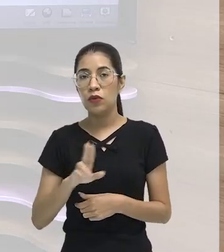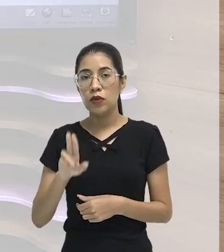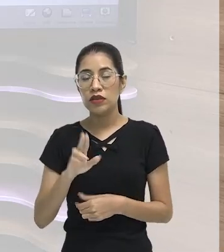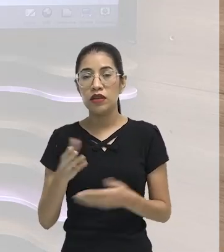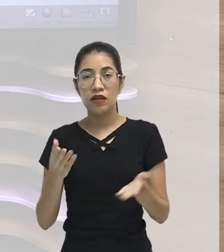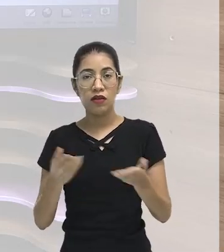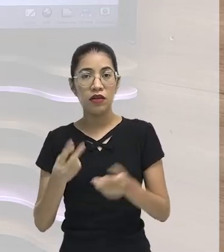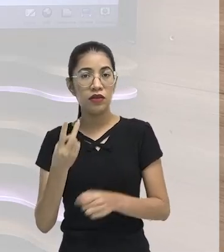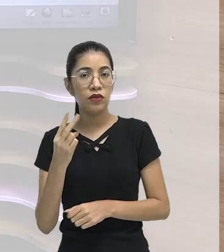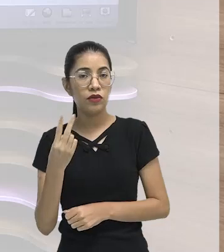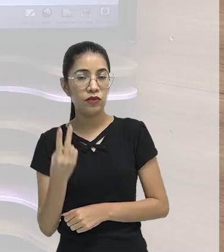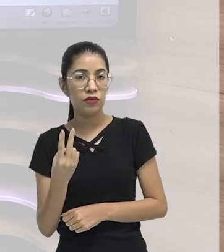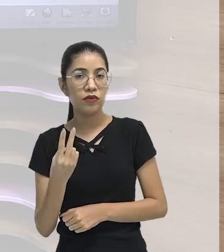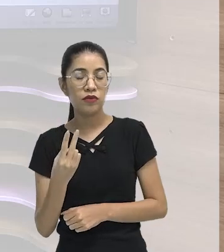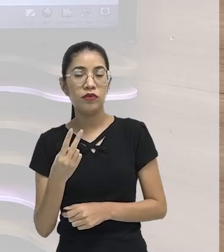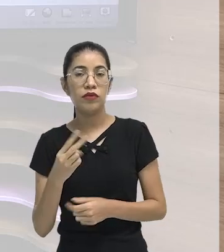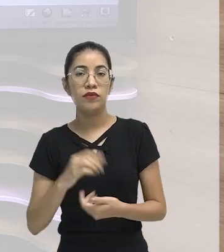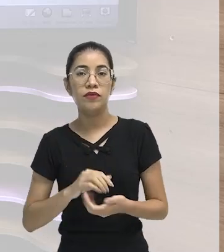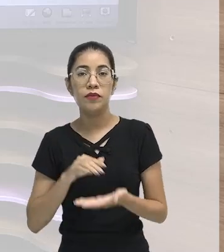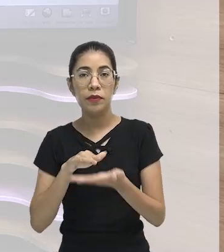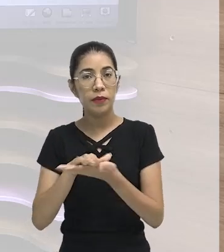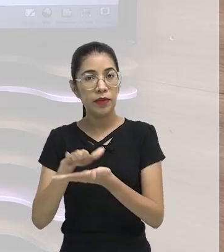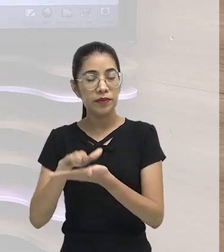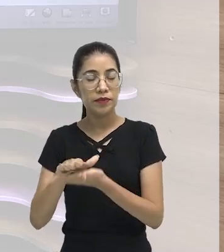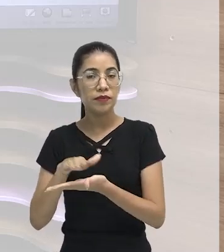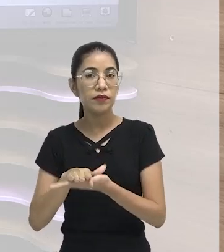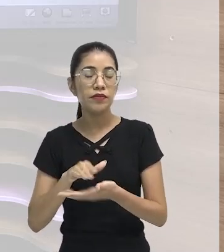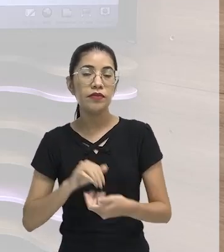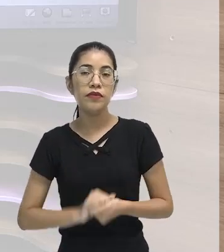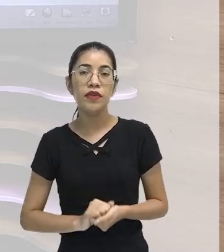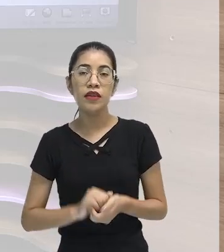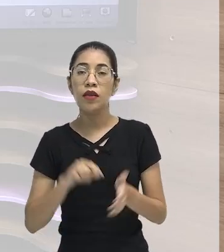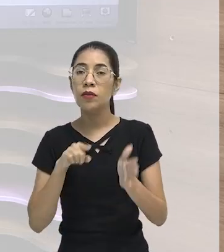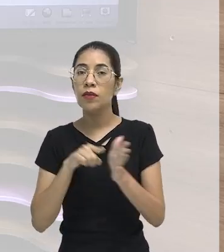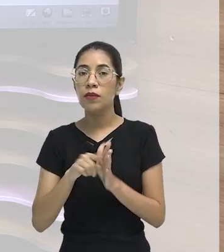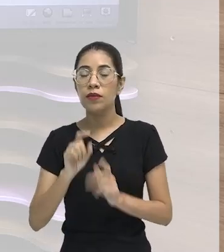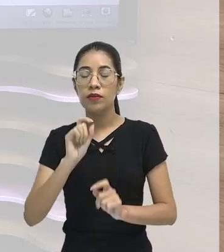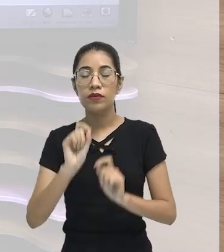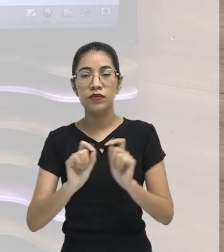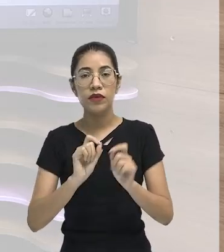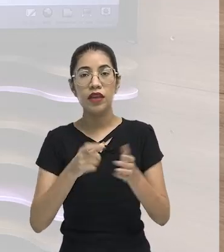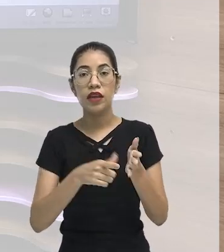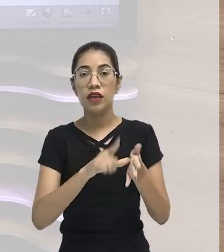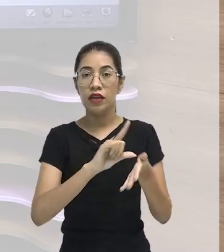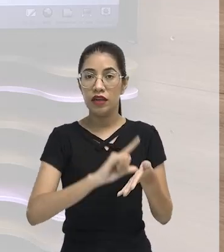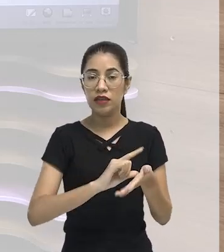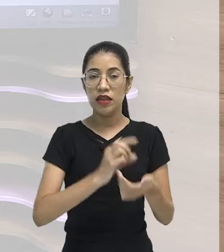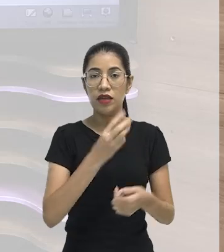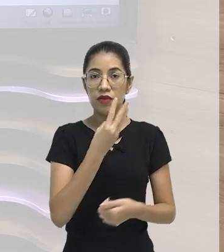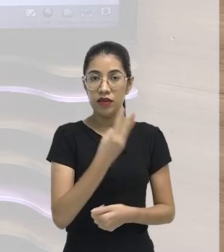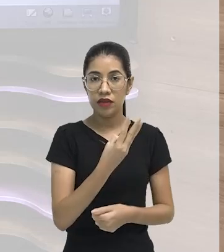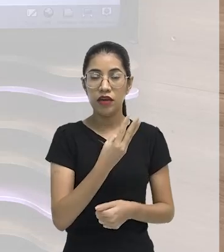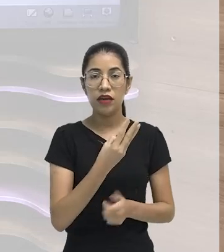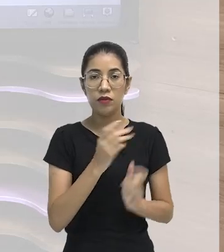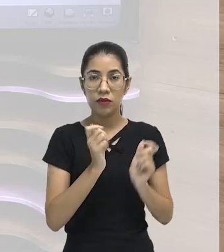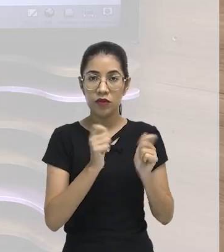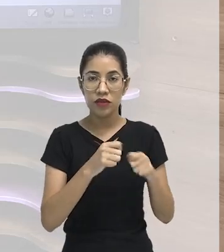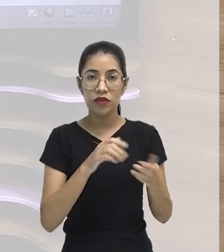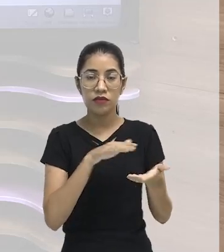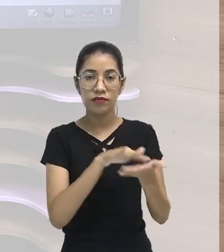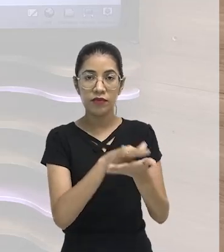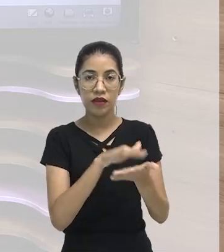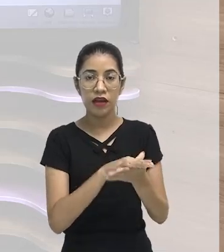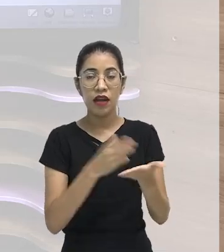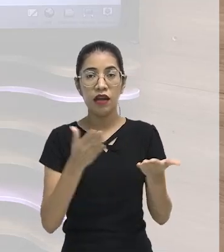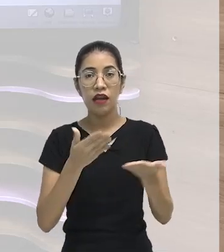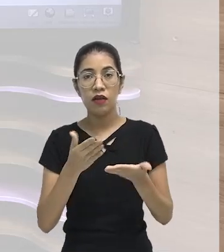gente vai trabalhar com 2 máquinas. E aí eu te pergunto, se antes um serviço que seria feito com 3 máquinas será feito agora